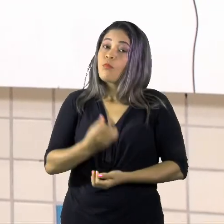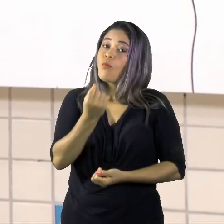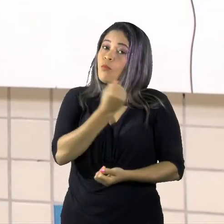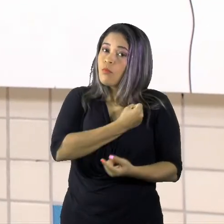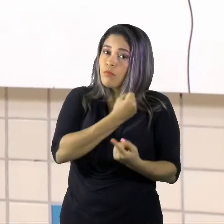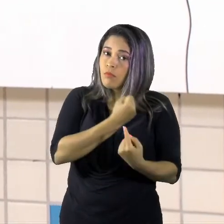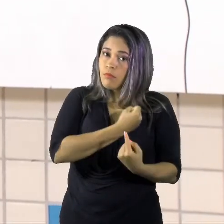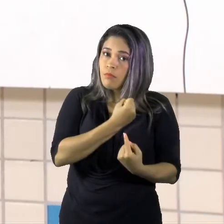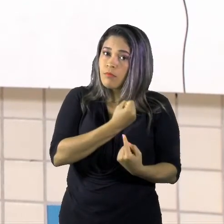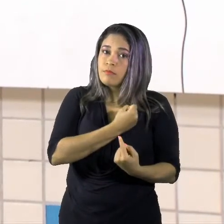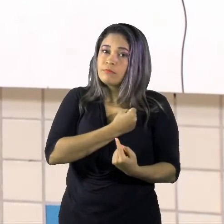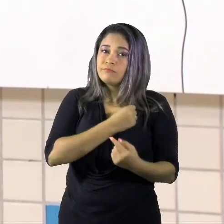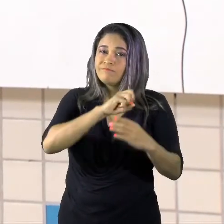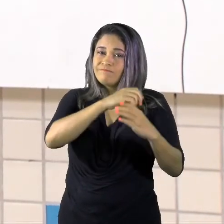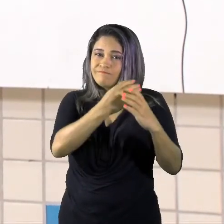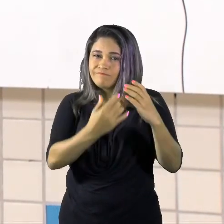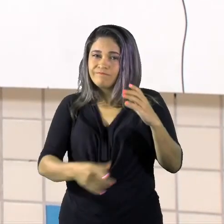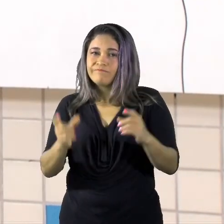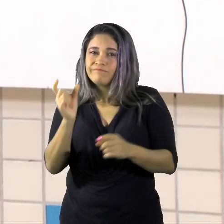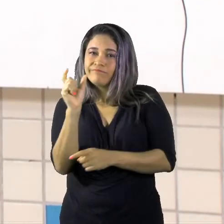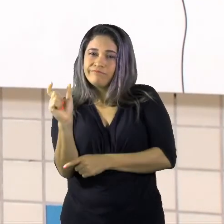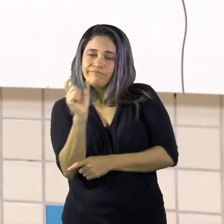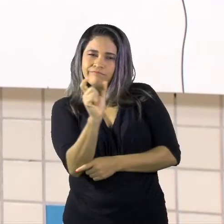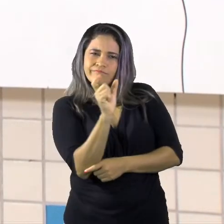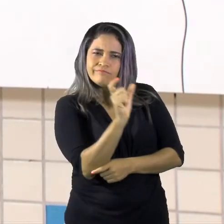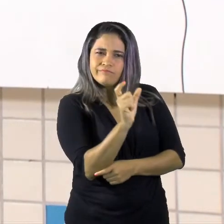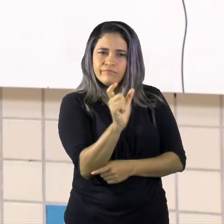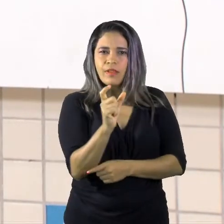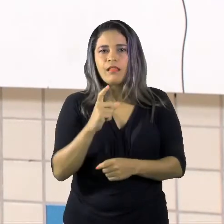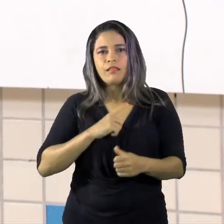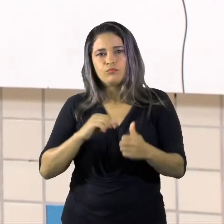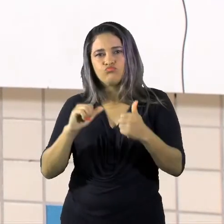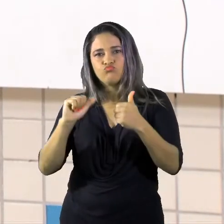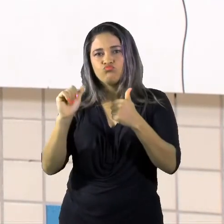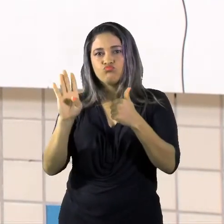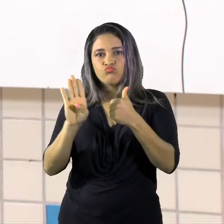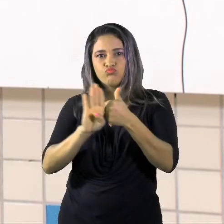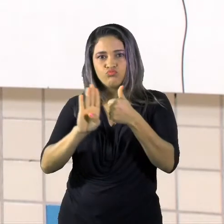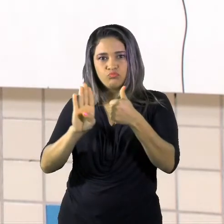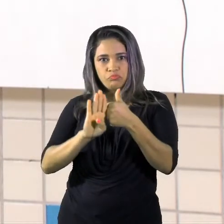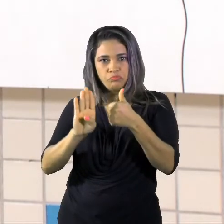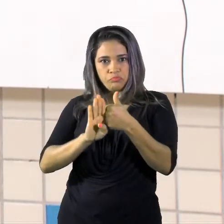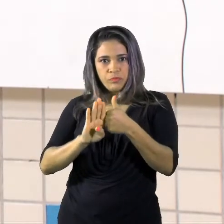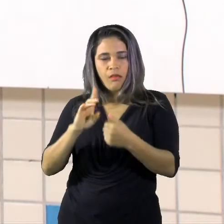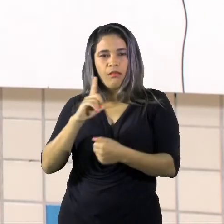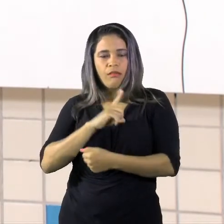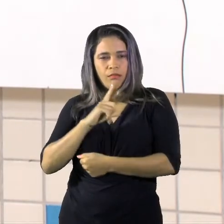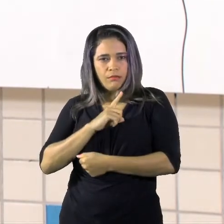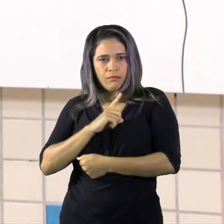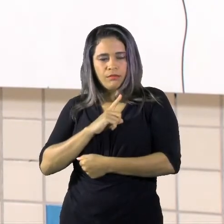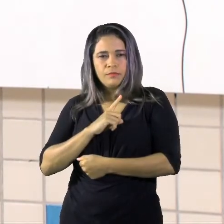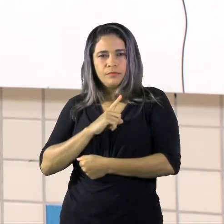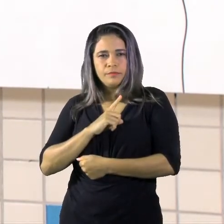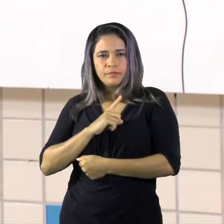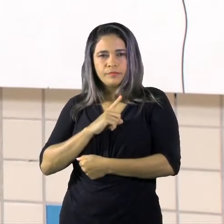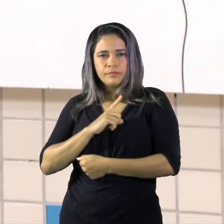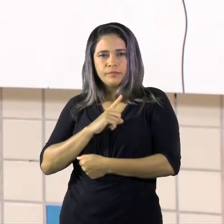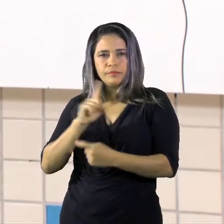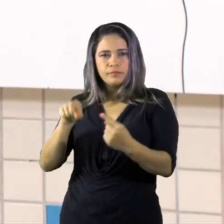uma classe de palavra que ele é um determinante do substantivo. Ele tem essa função